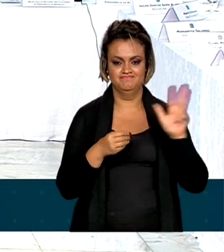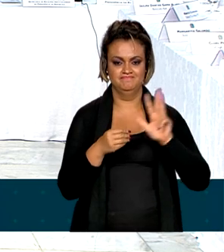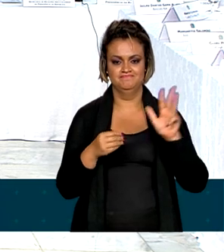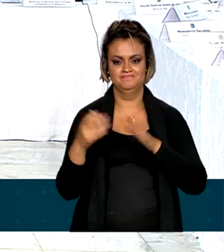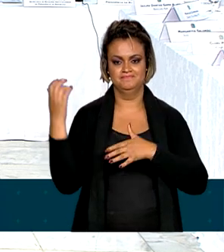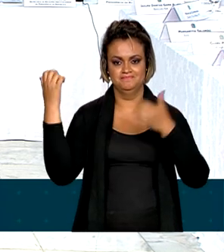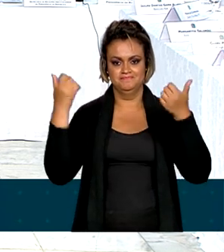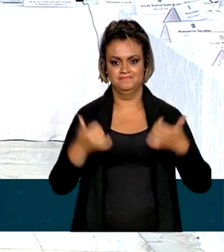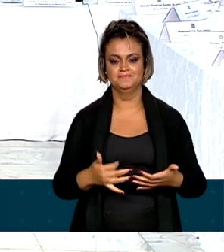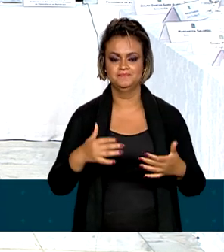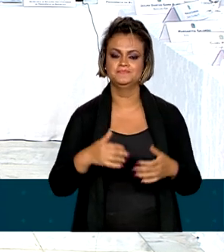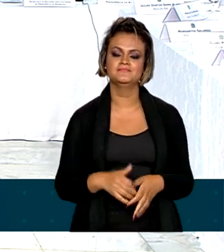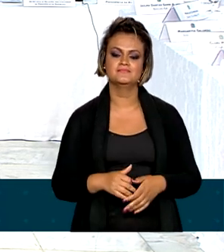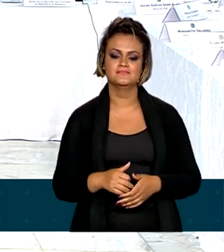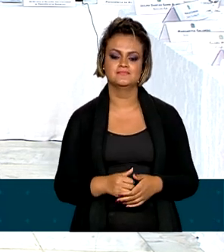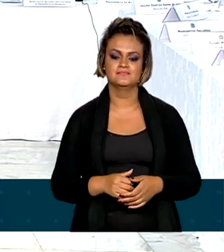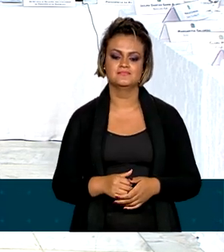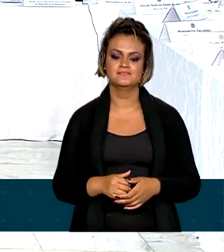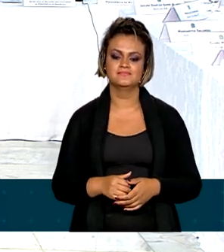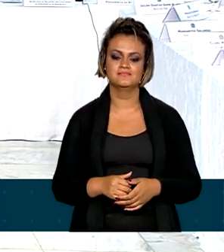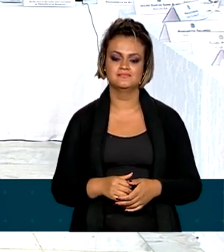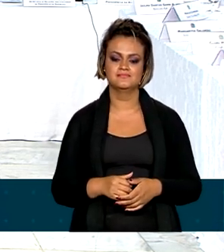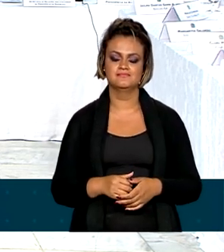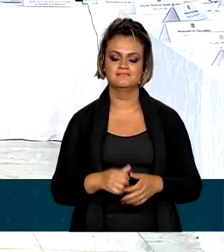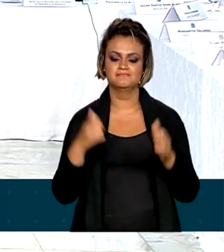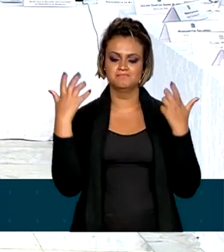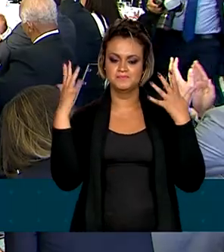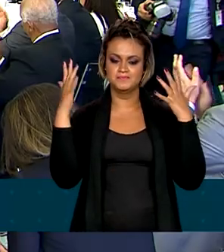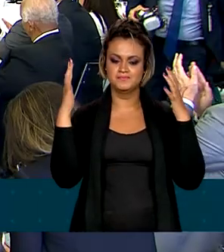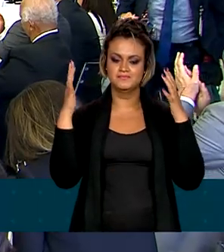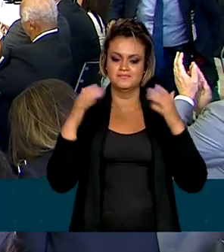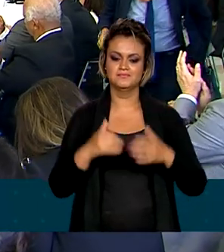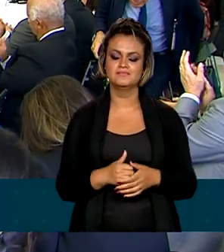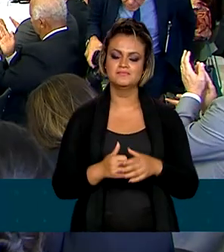da República, Luiz Inácio Lula da Silva.